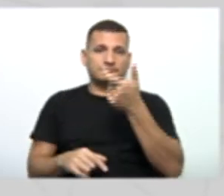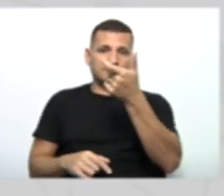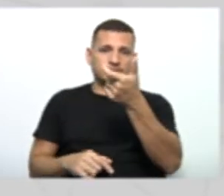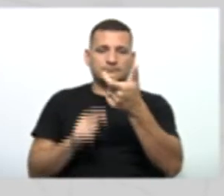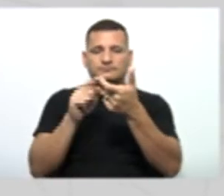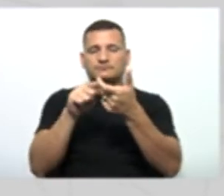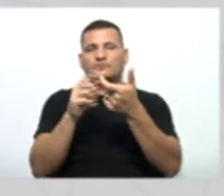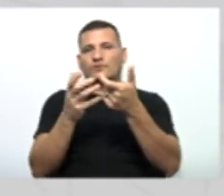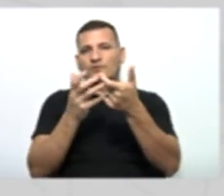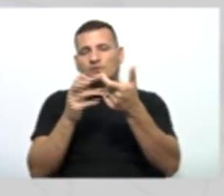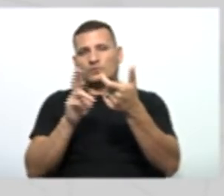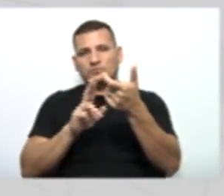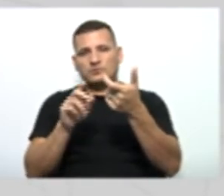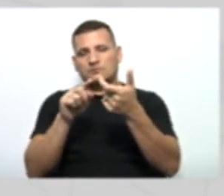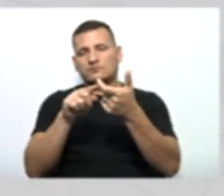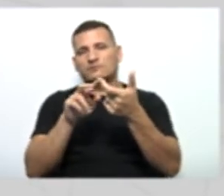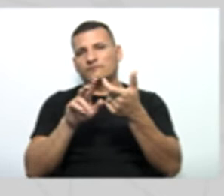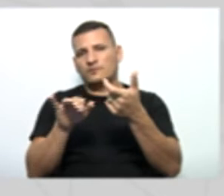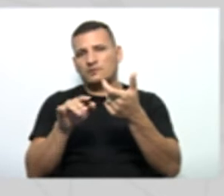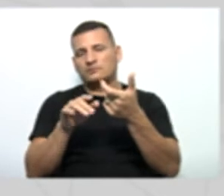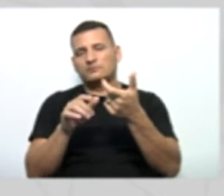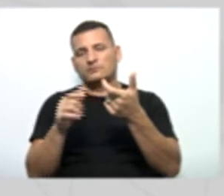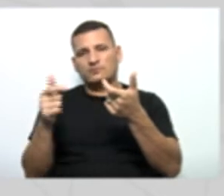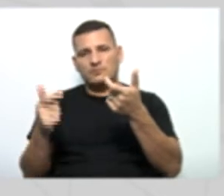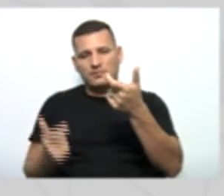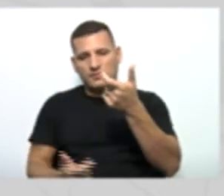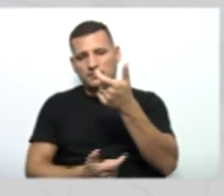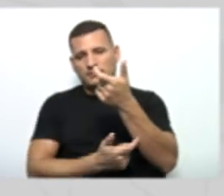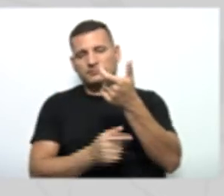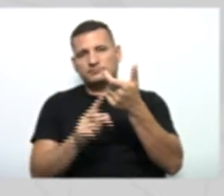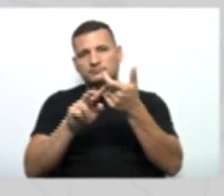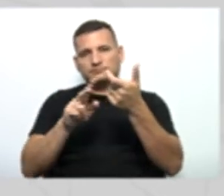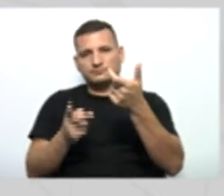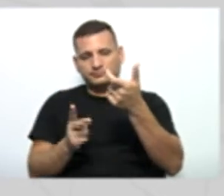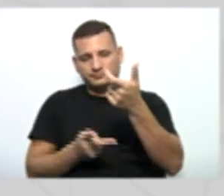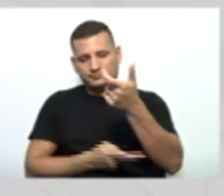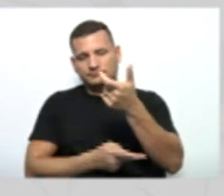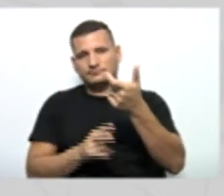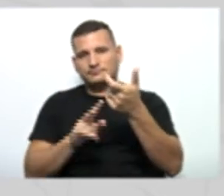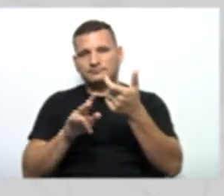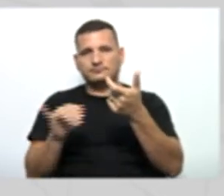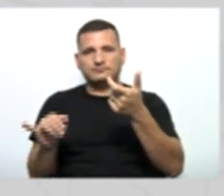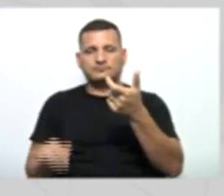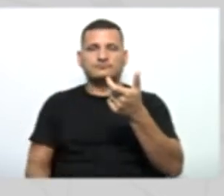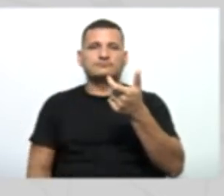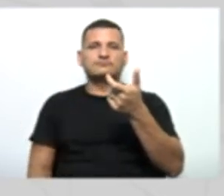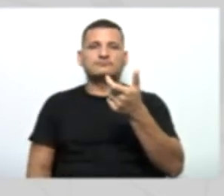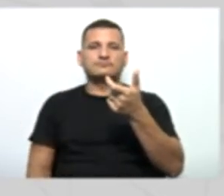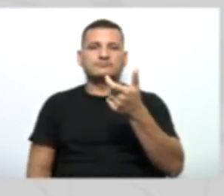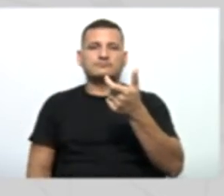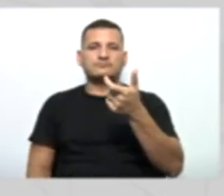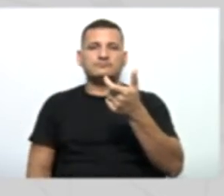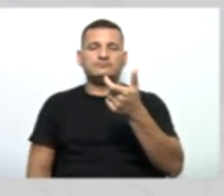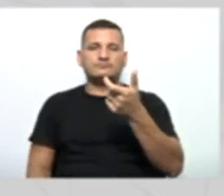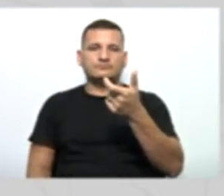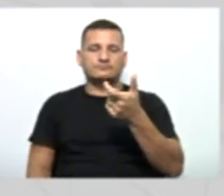essa classe ela vai herdar, certo? Essa classe principal, essa classe maior, ela vai o